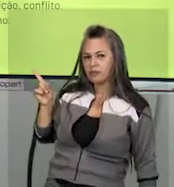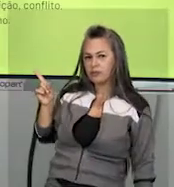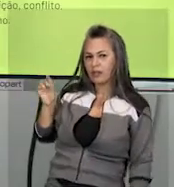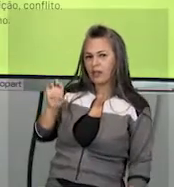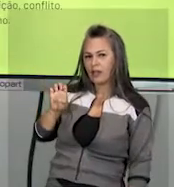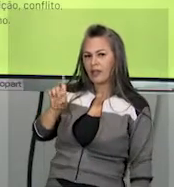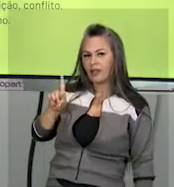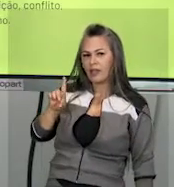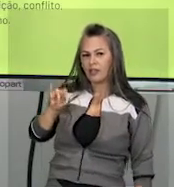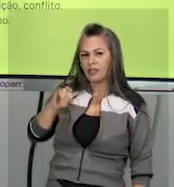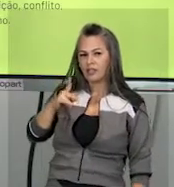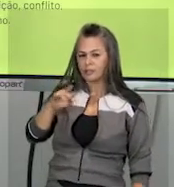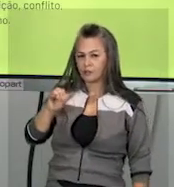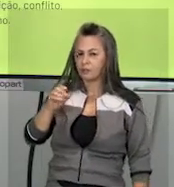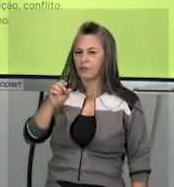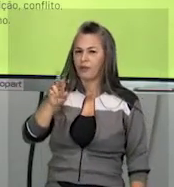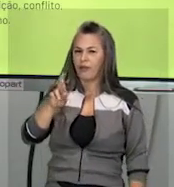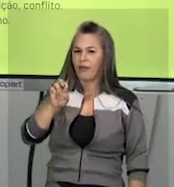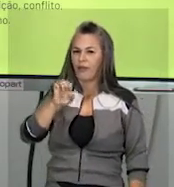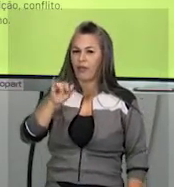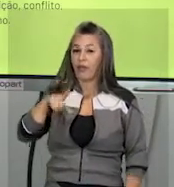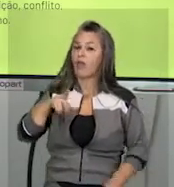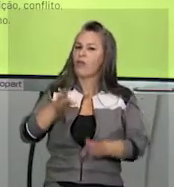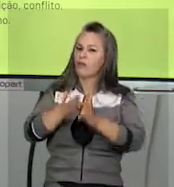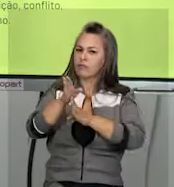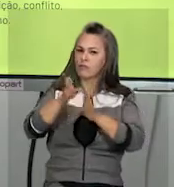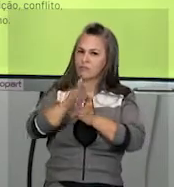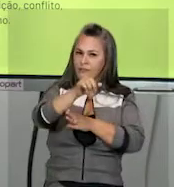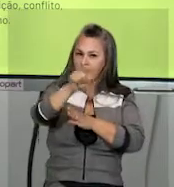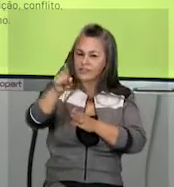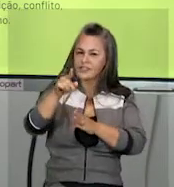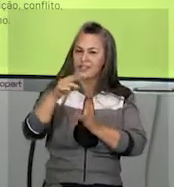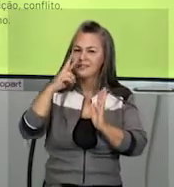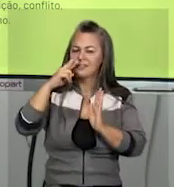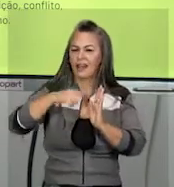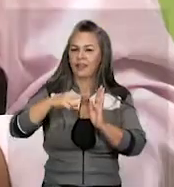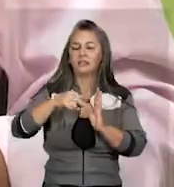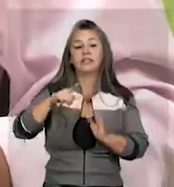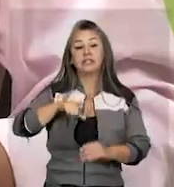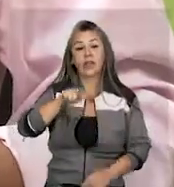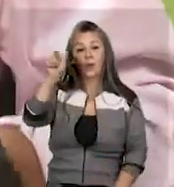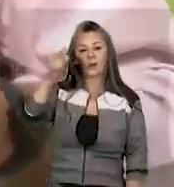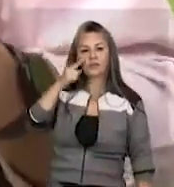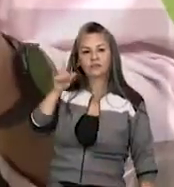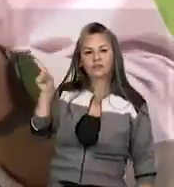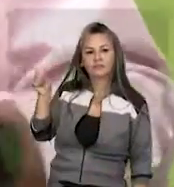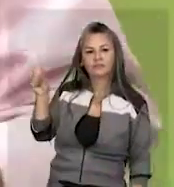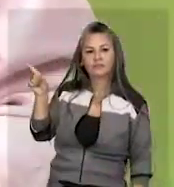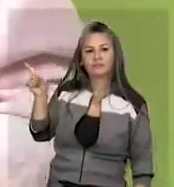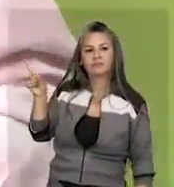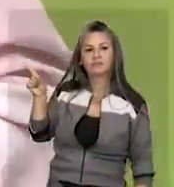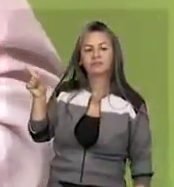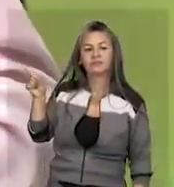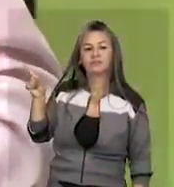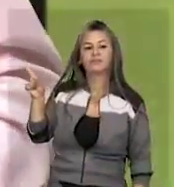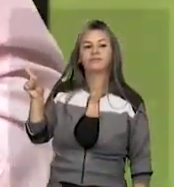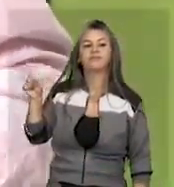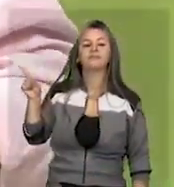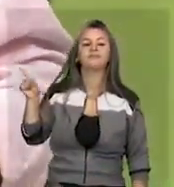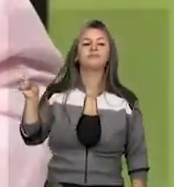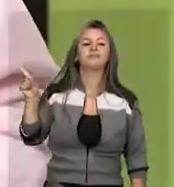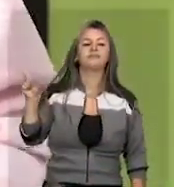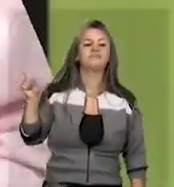leitura. Um autor nosso aqui, Dias Gomes, o Pagador de Promessas. O Pagador de Promessas de Dias